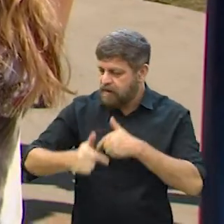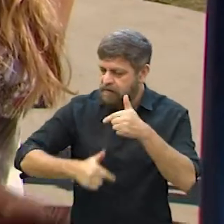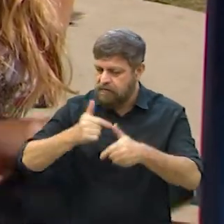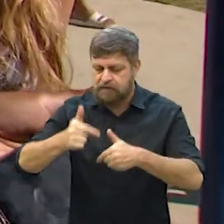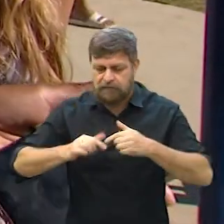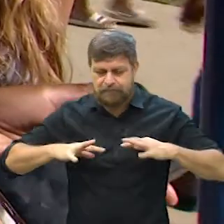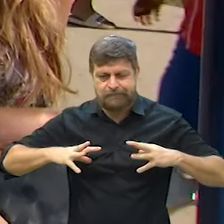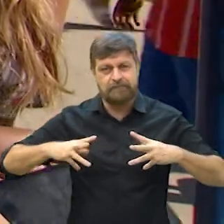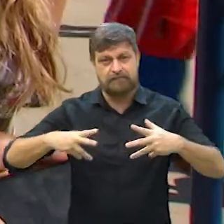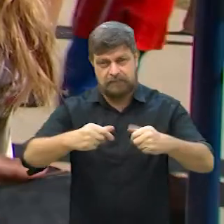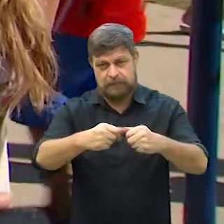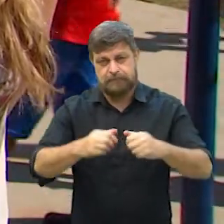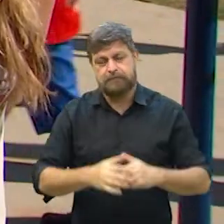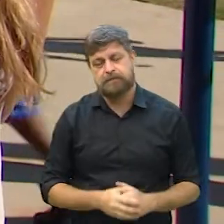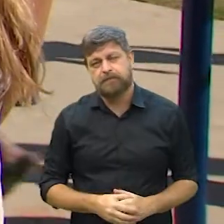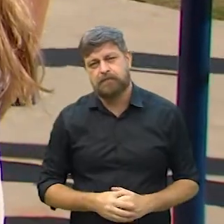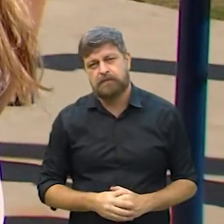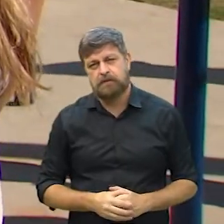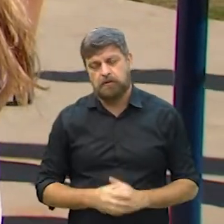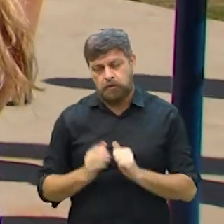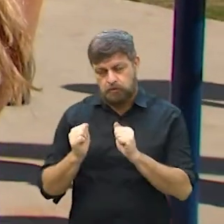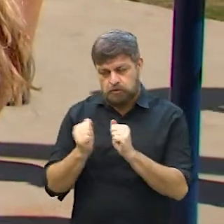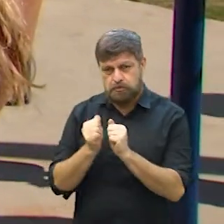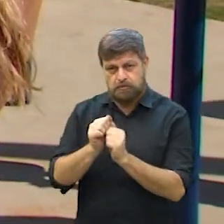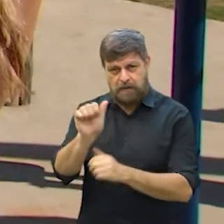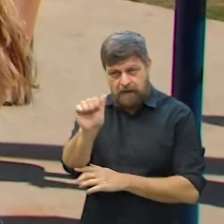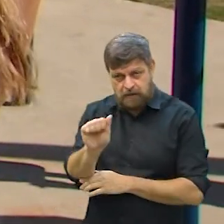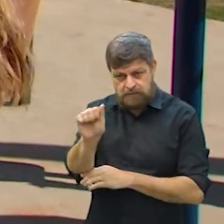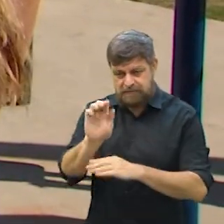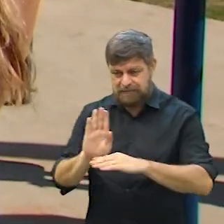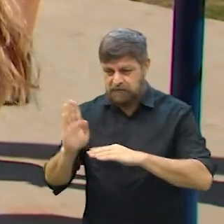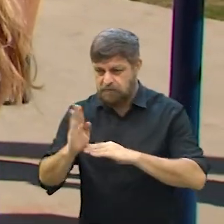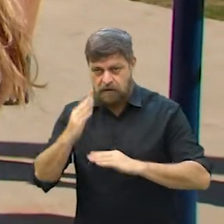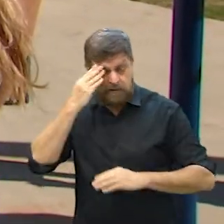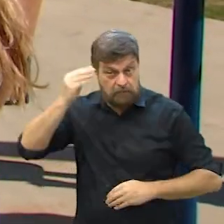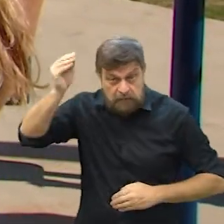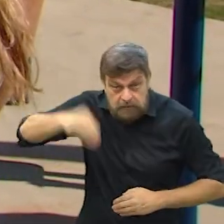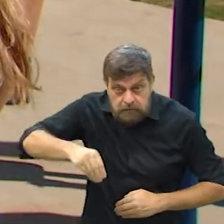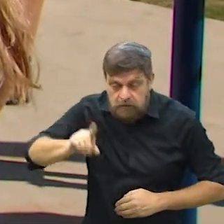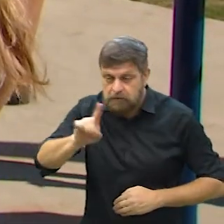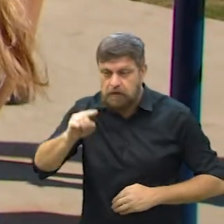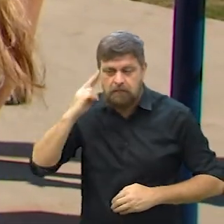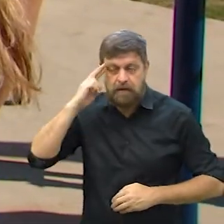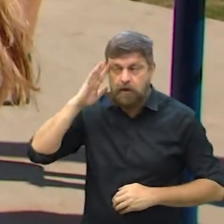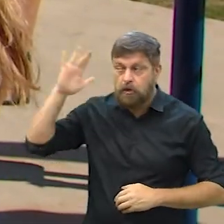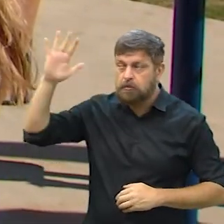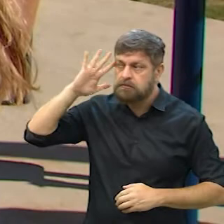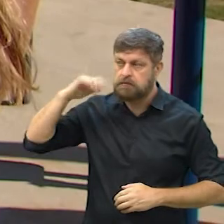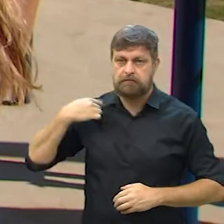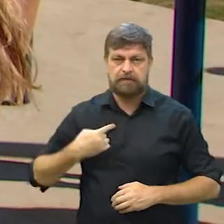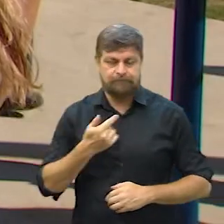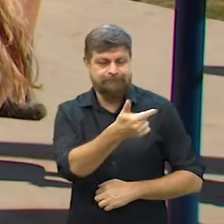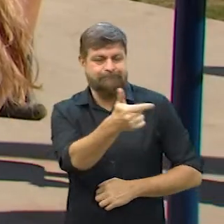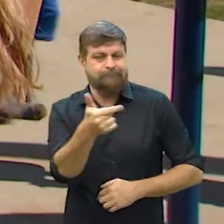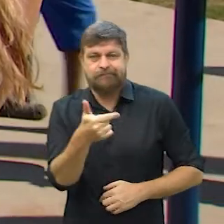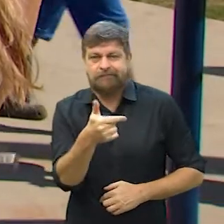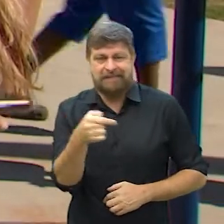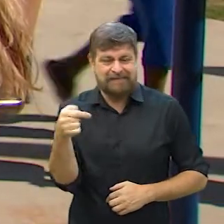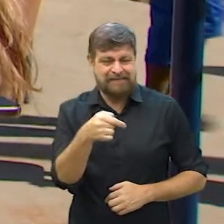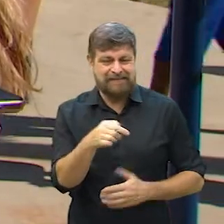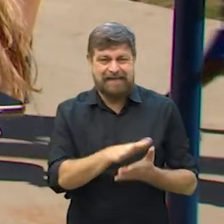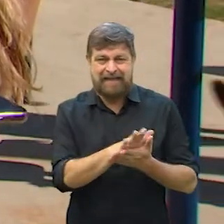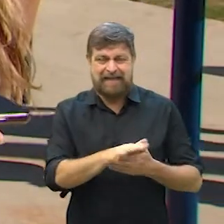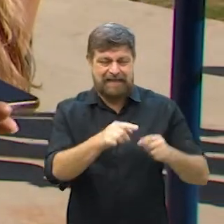Tô fazendo um trabalho assim geral sabe e junto com Associação Associação não desistiu tem um sonho nosso